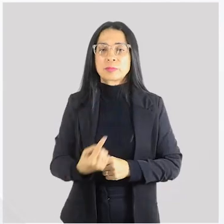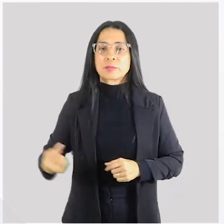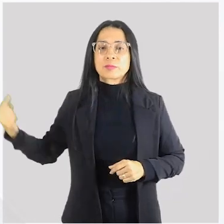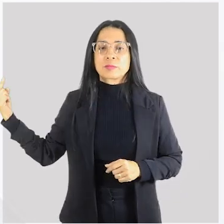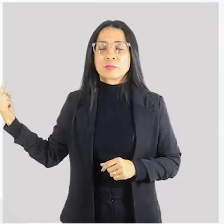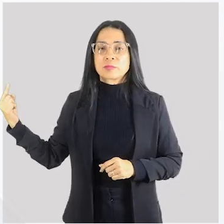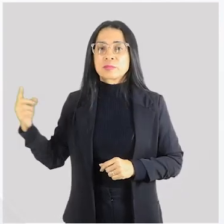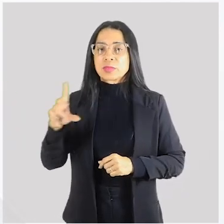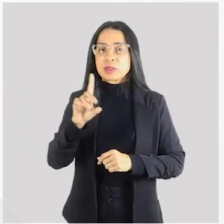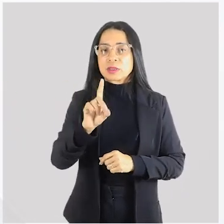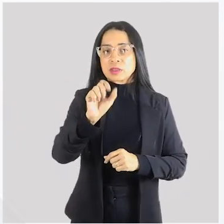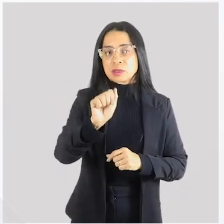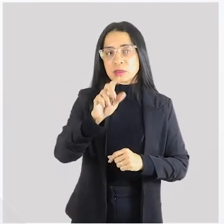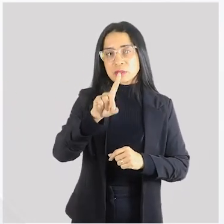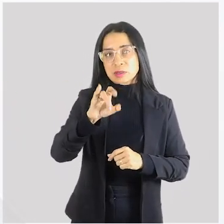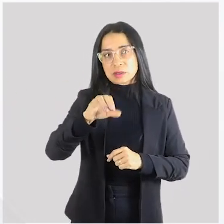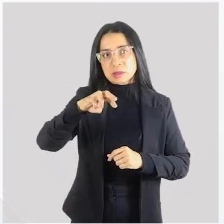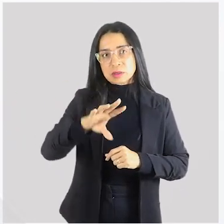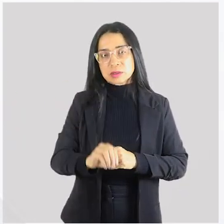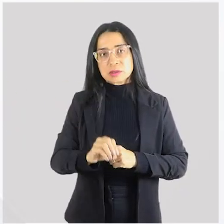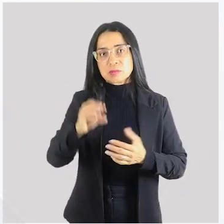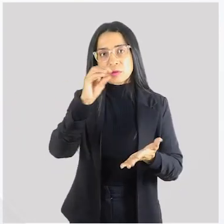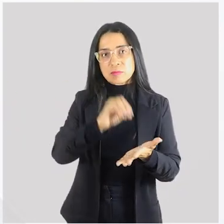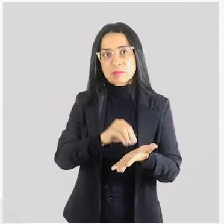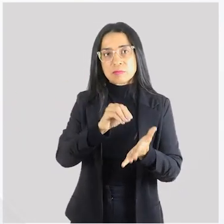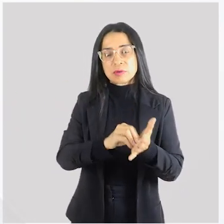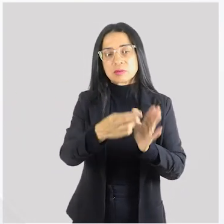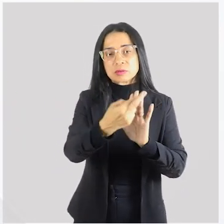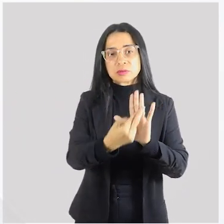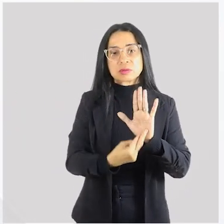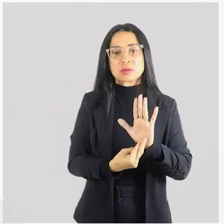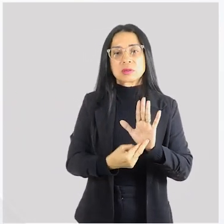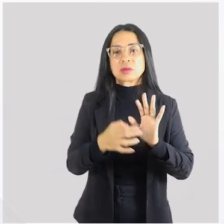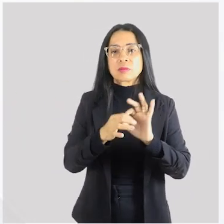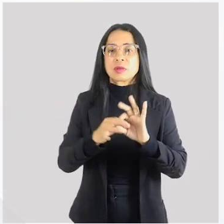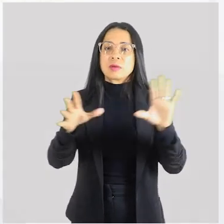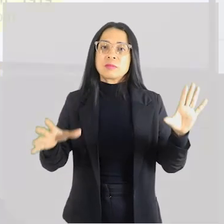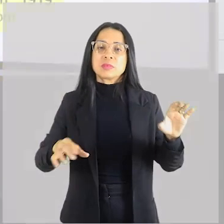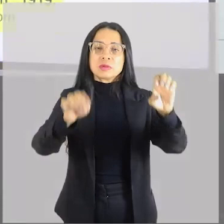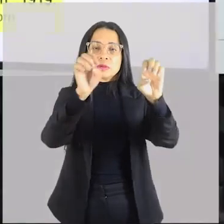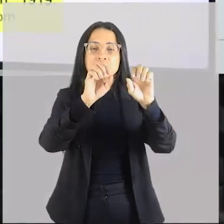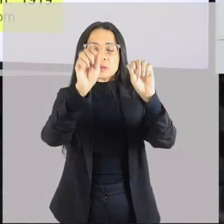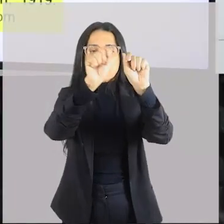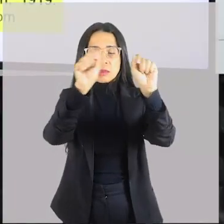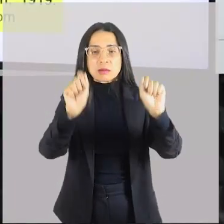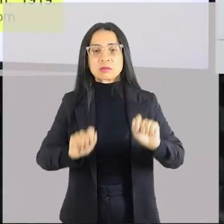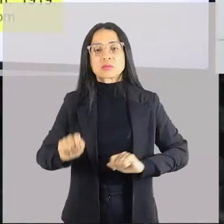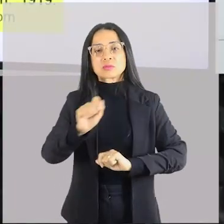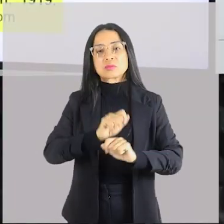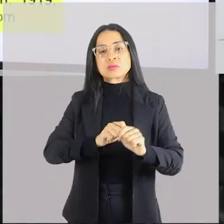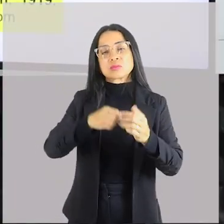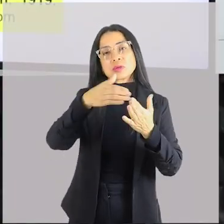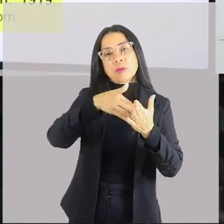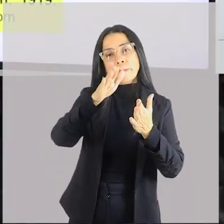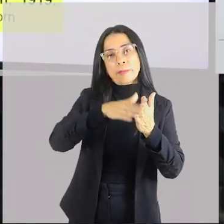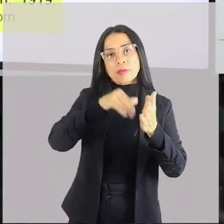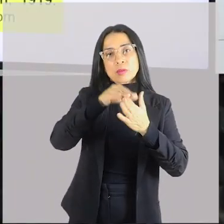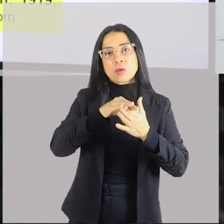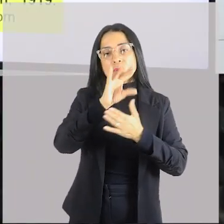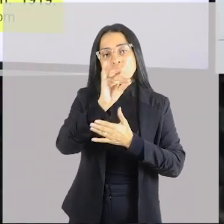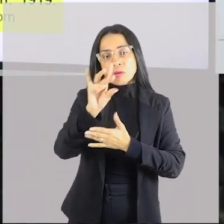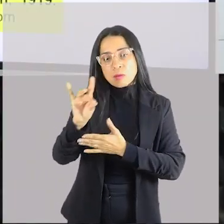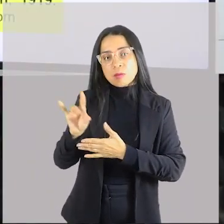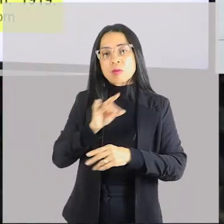é a ausência completa dessas regras aí você permite esculturas pinturas colagens poesias